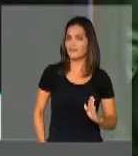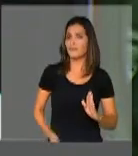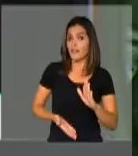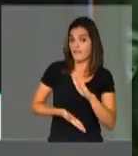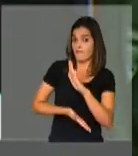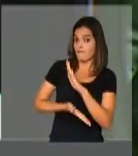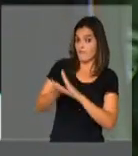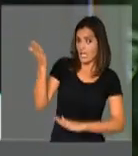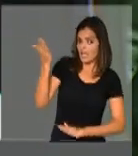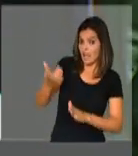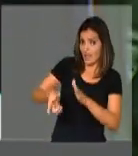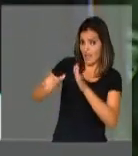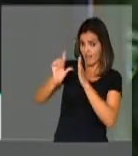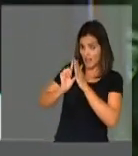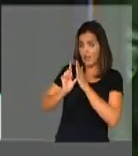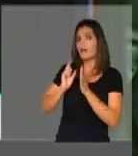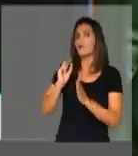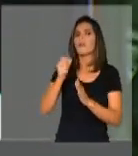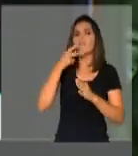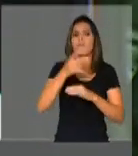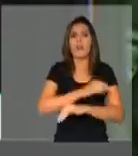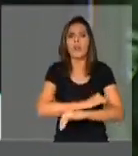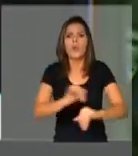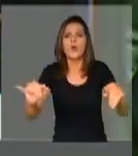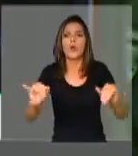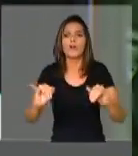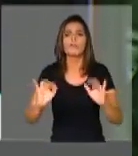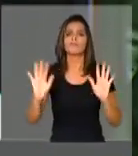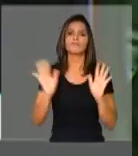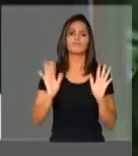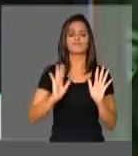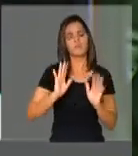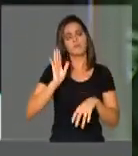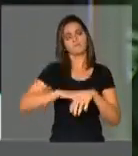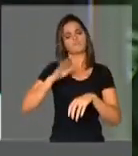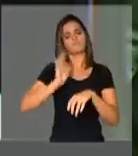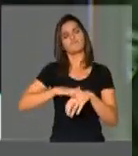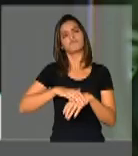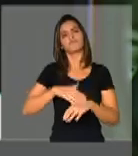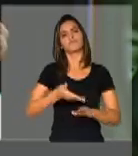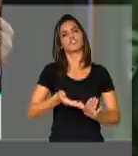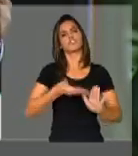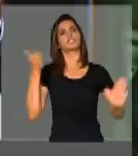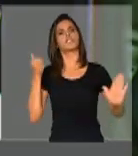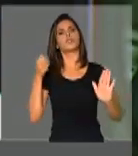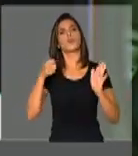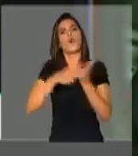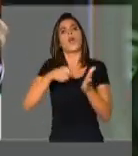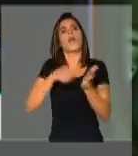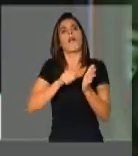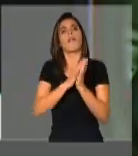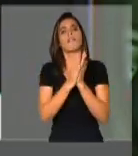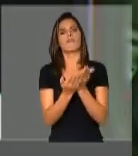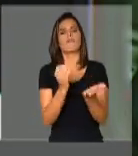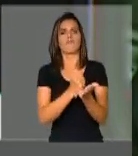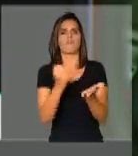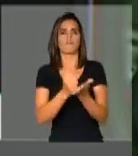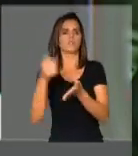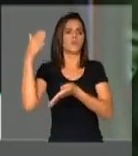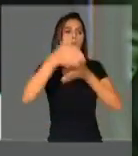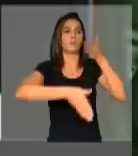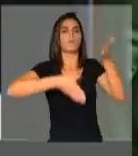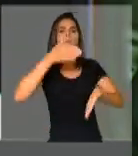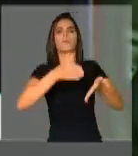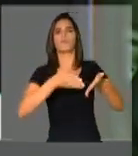viajar, anuncia que unilateralmente retirará a exigência de vistos para o